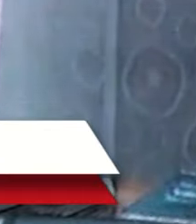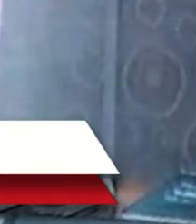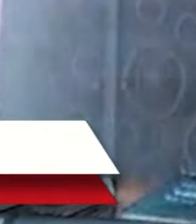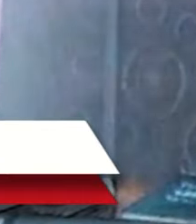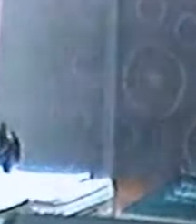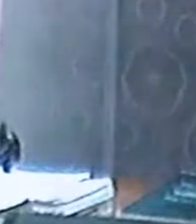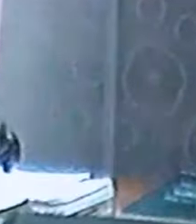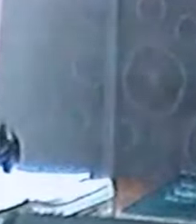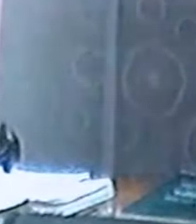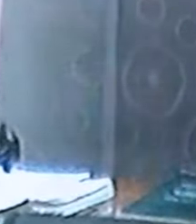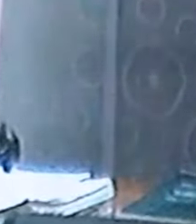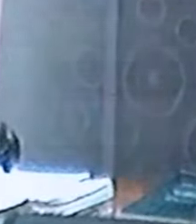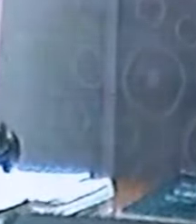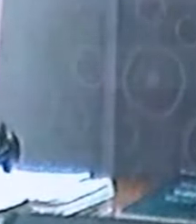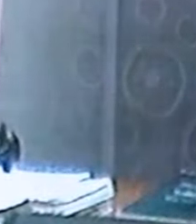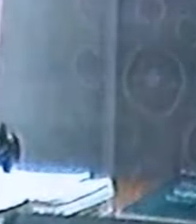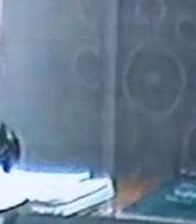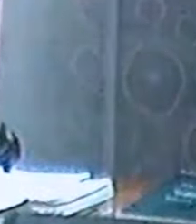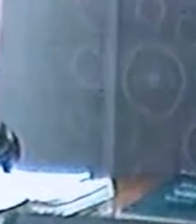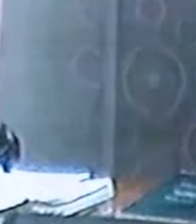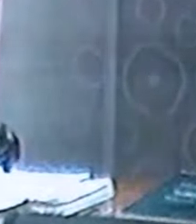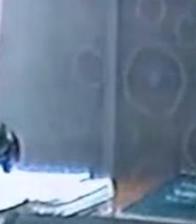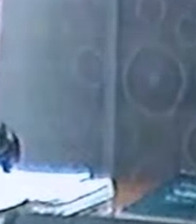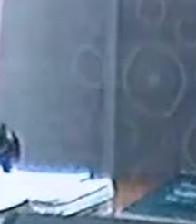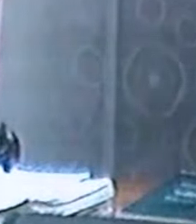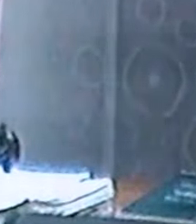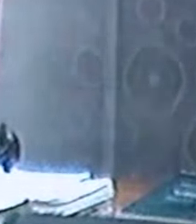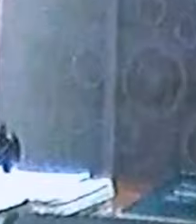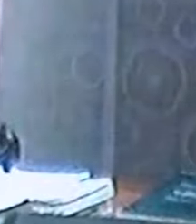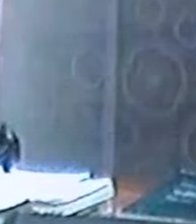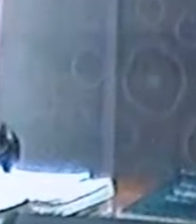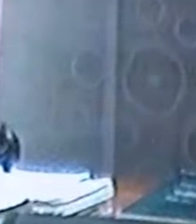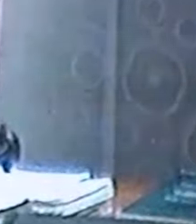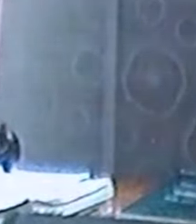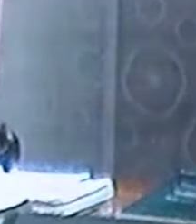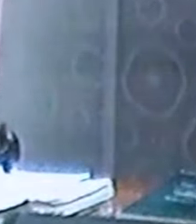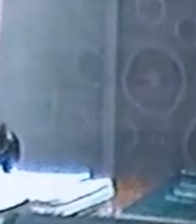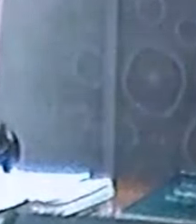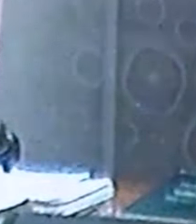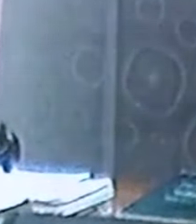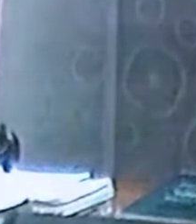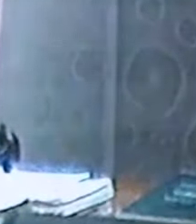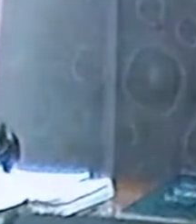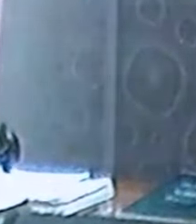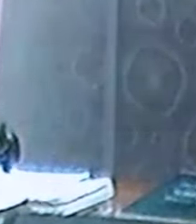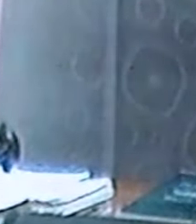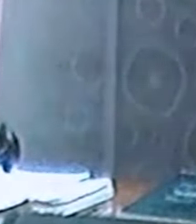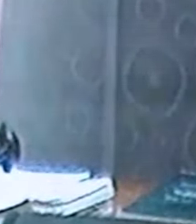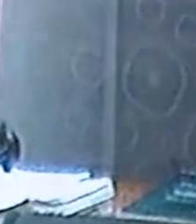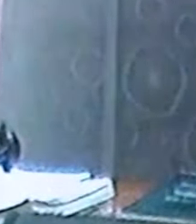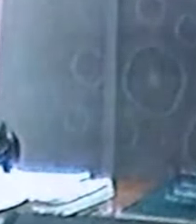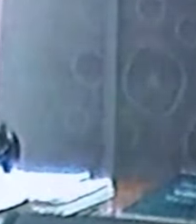temos fontes de financiamento e demais. Se Itália ou São, está a dizer que tem empréstimo, ser né?